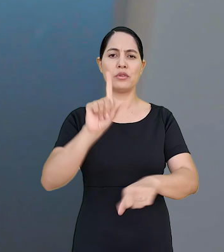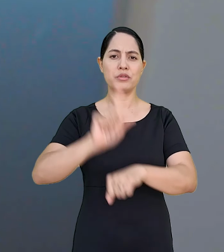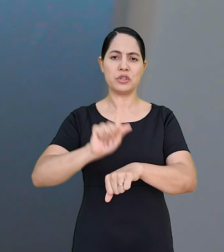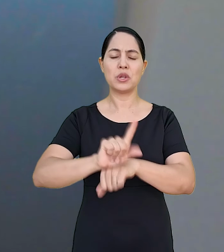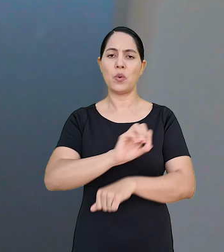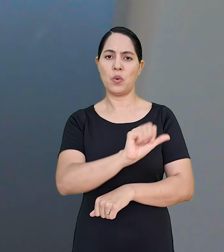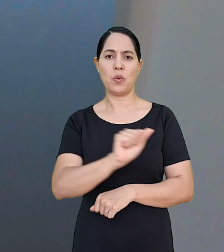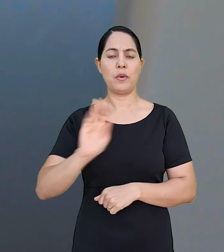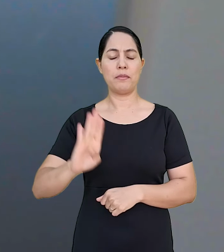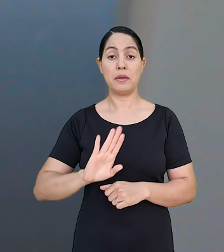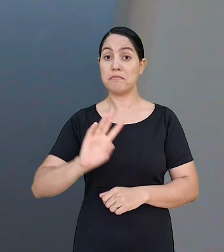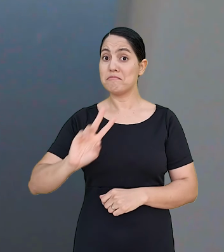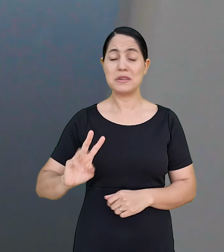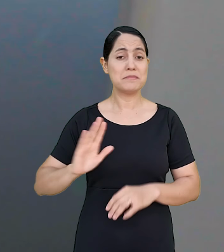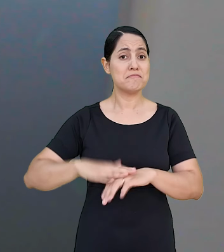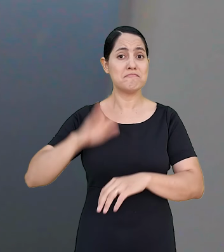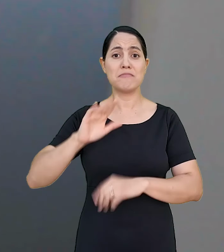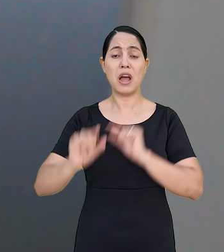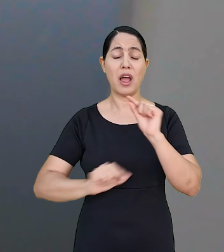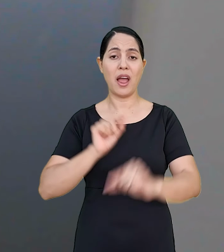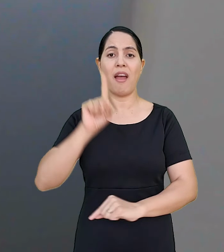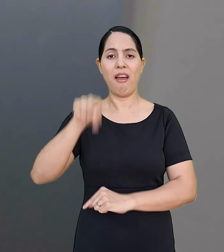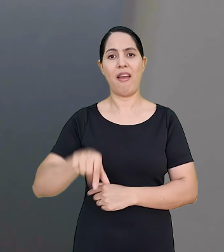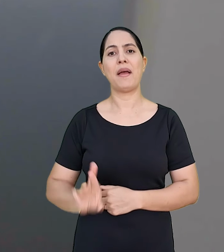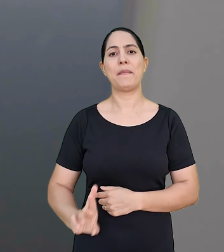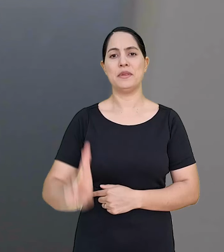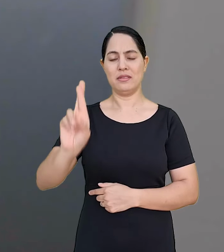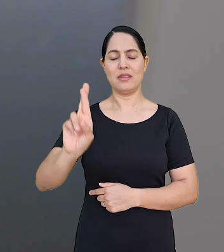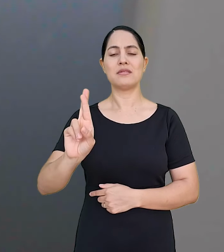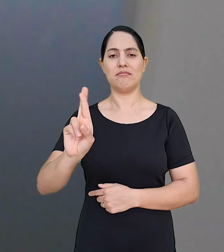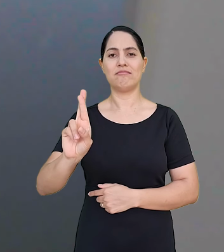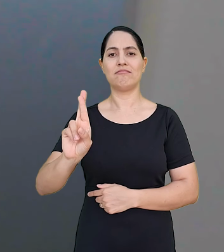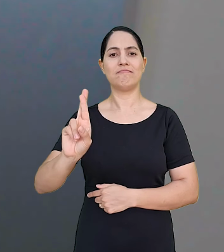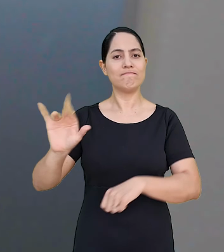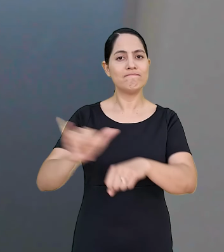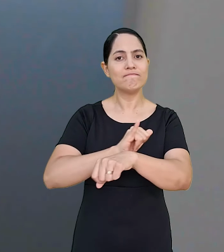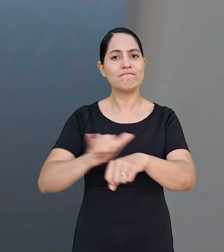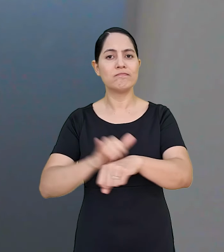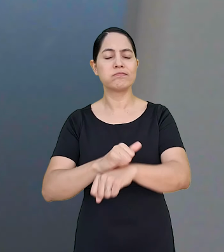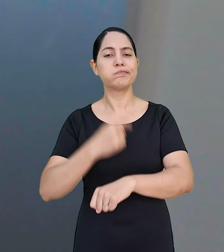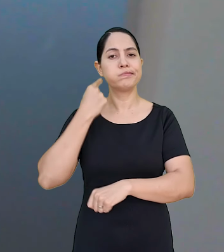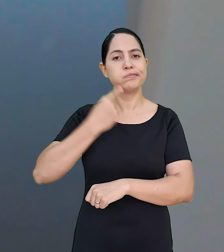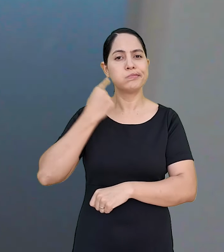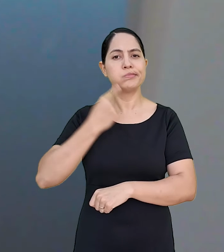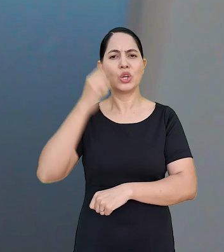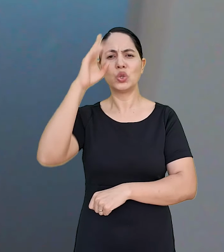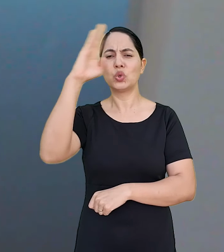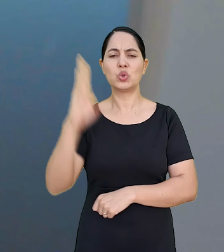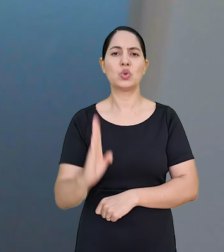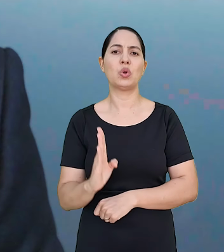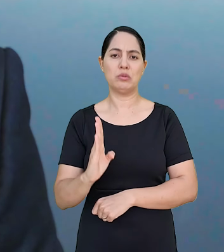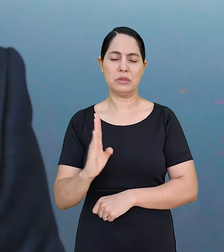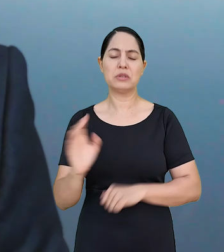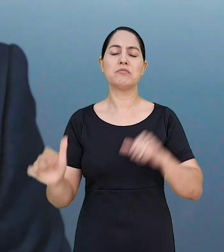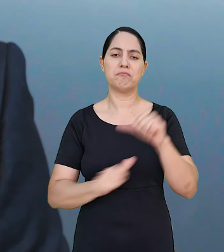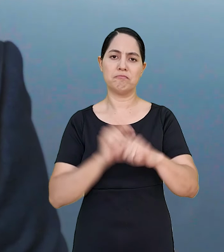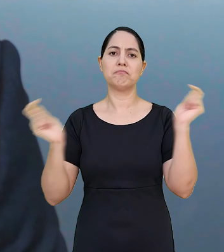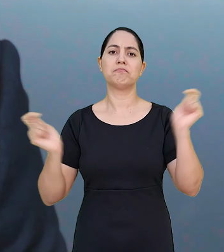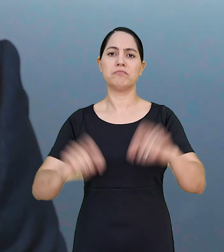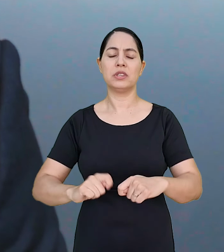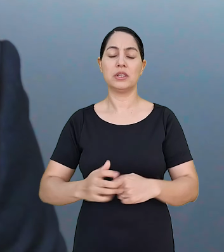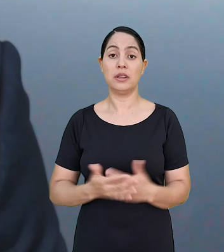dos advogados, mais do que isso, na representação e na mudança da realidade dos advogados e advogadas brasileiros. O